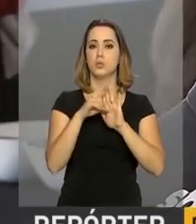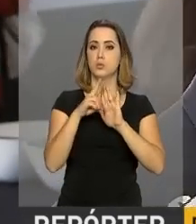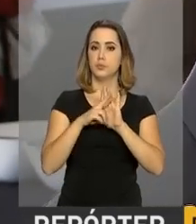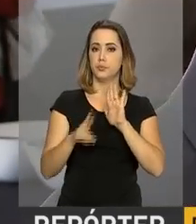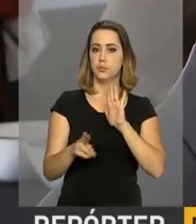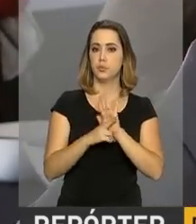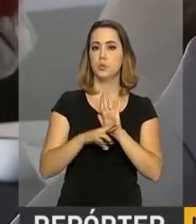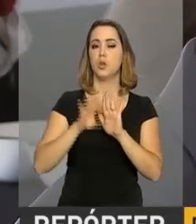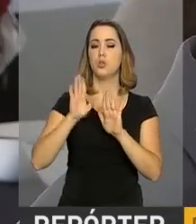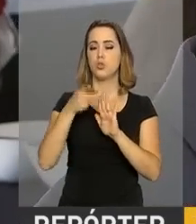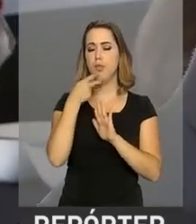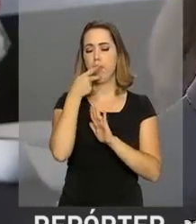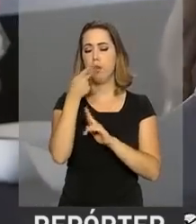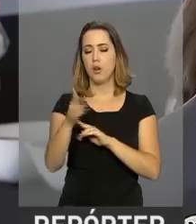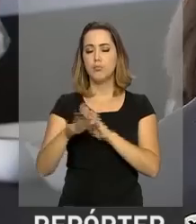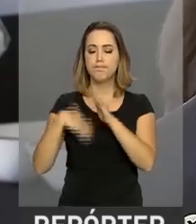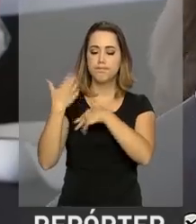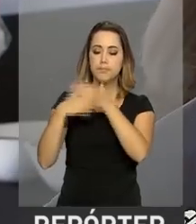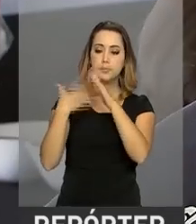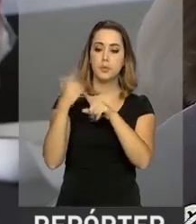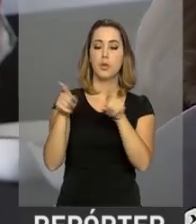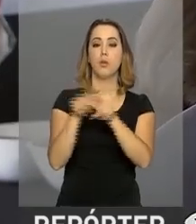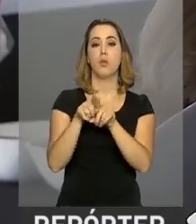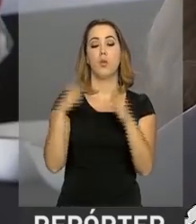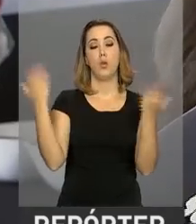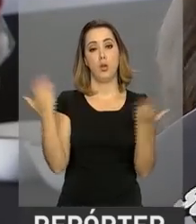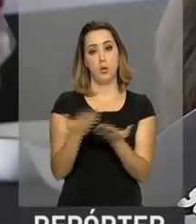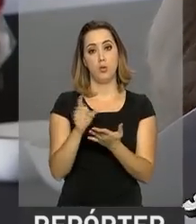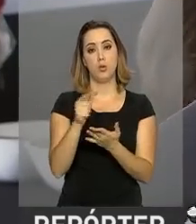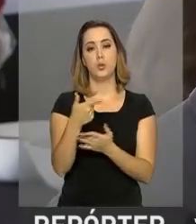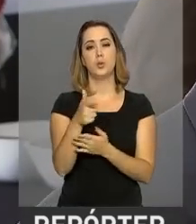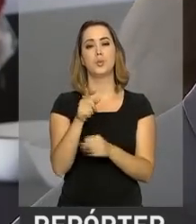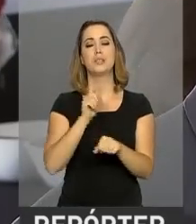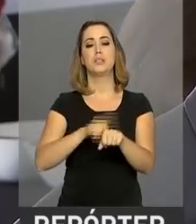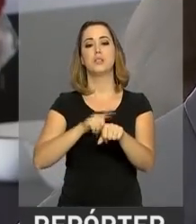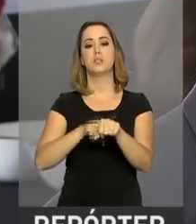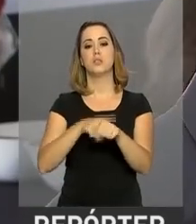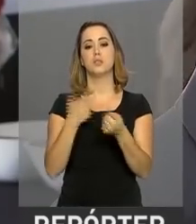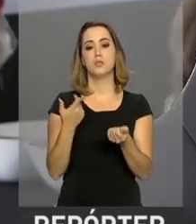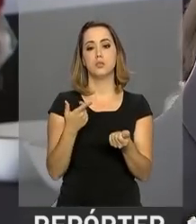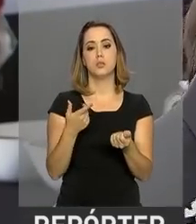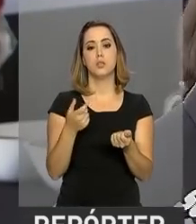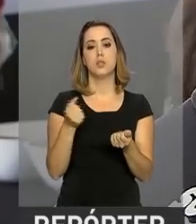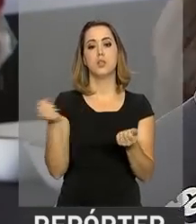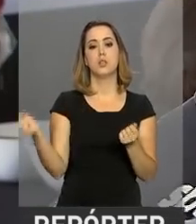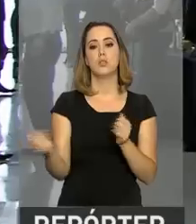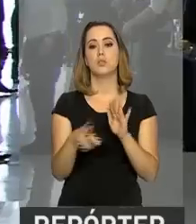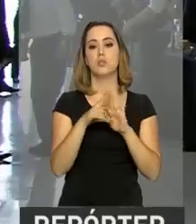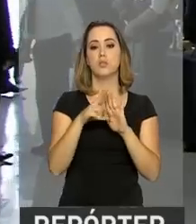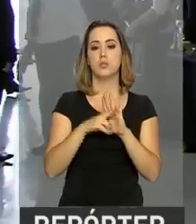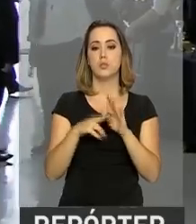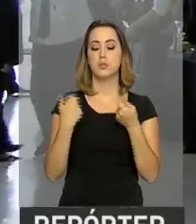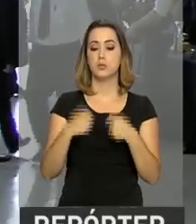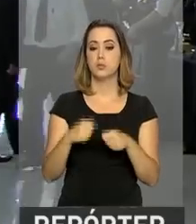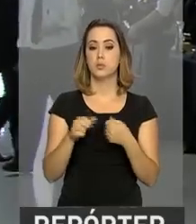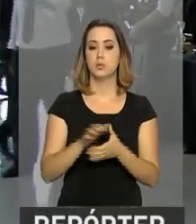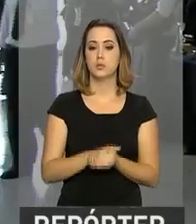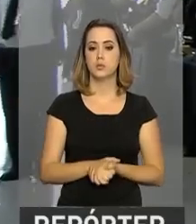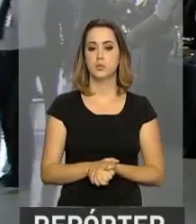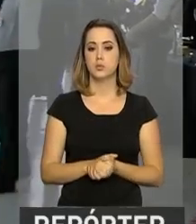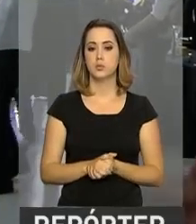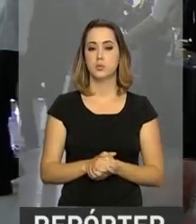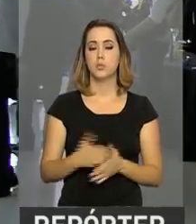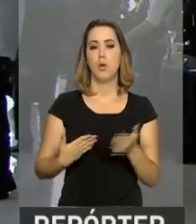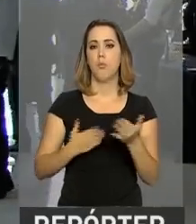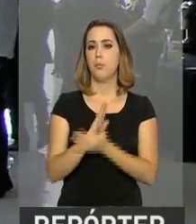comenta há décadas, mas não acontece. Dessa vez, não há mais tempo. As reformas são necessárias. Aprovação do